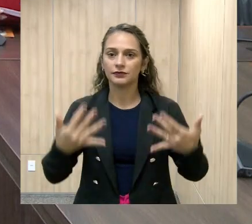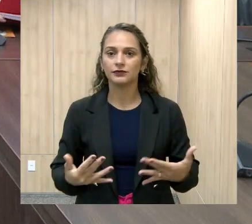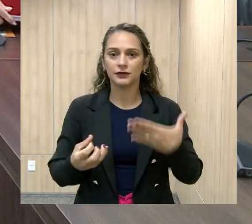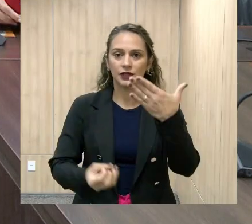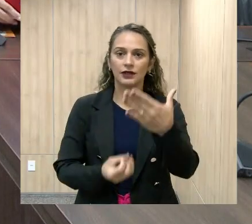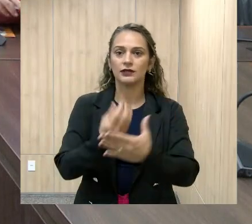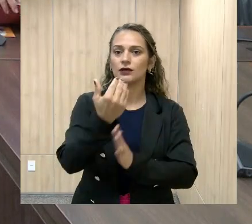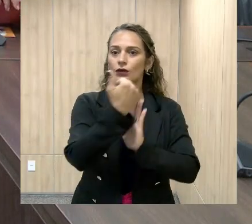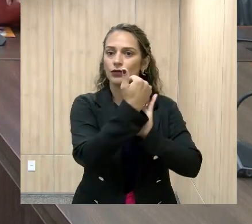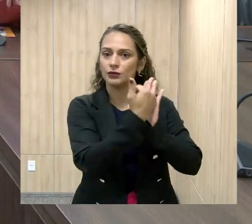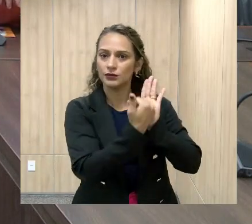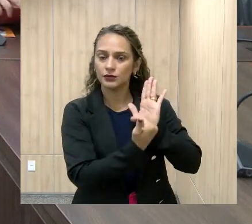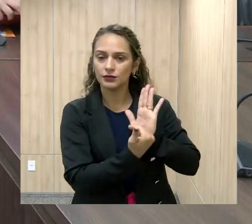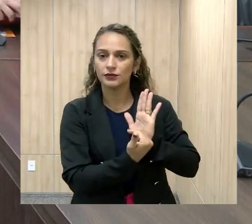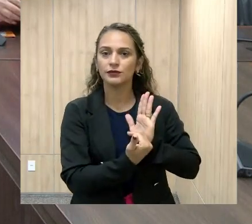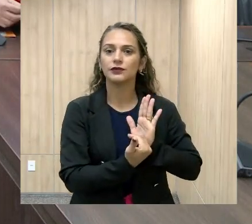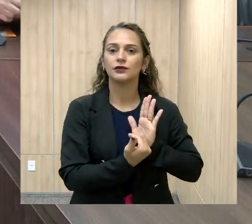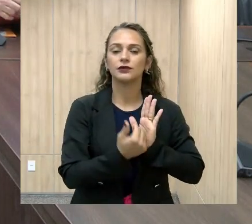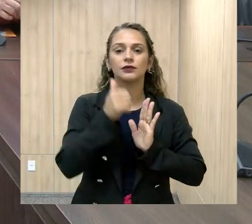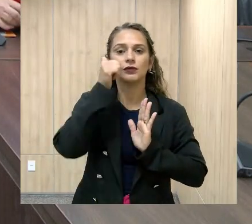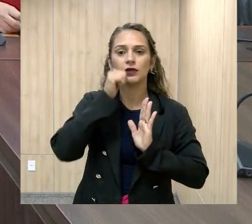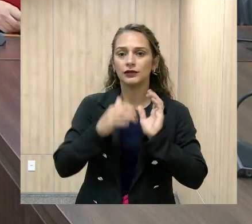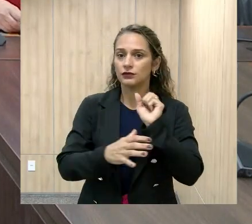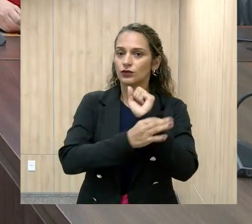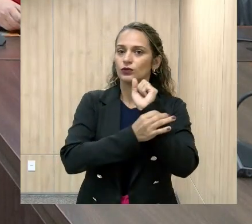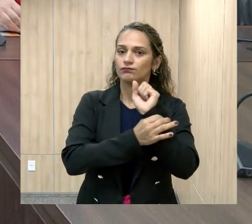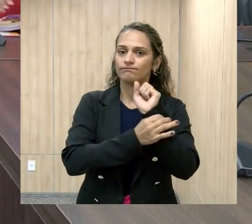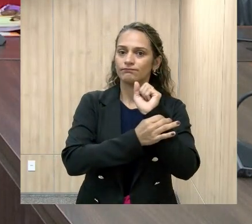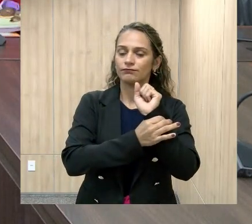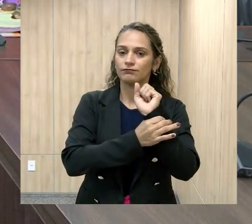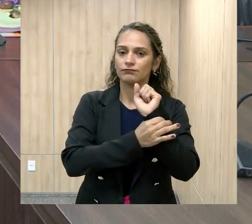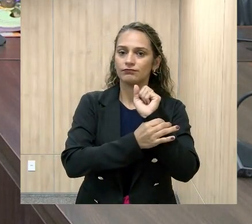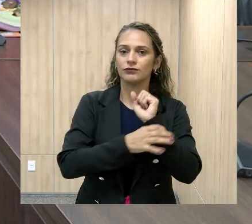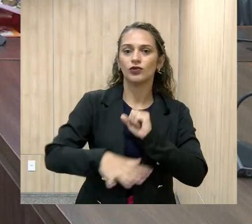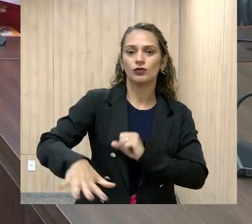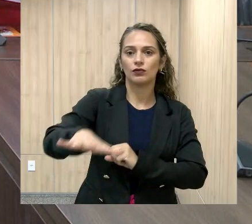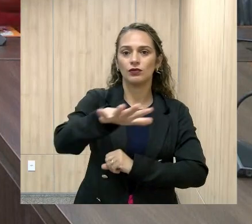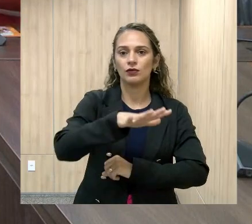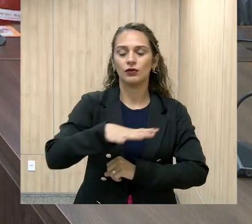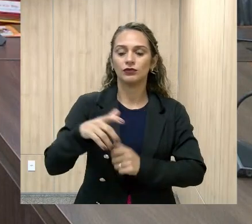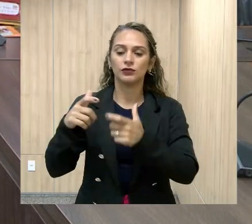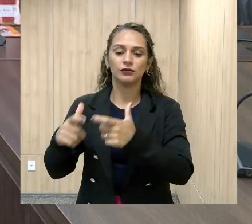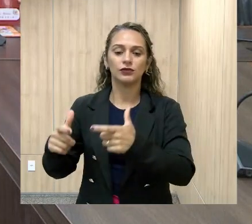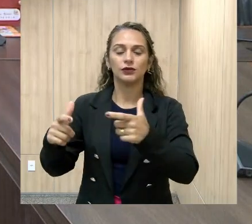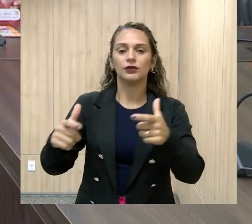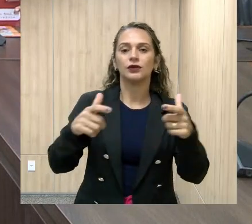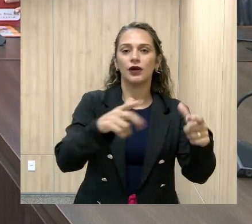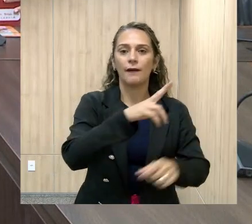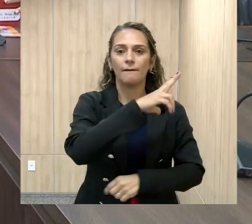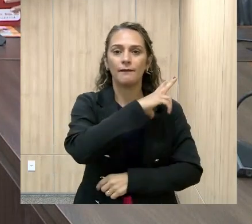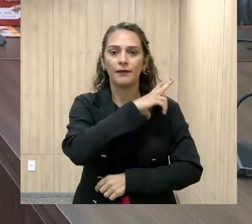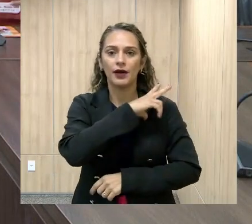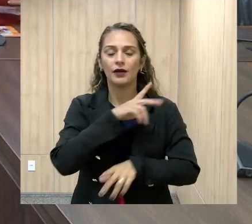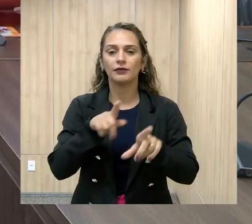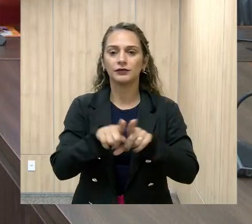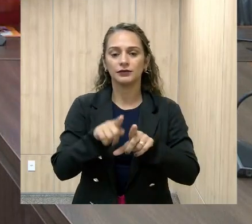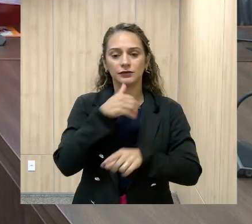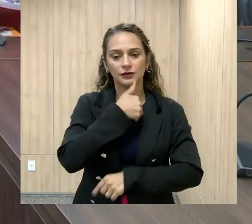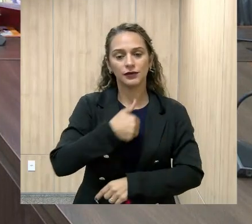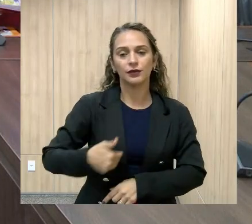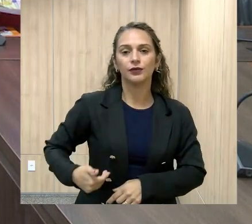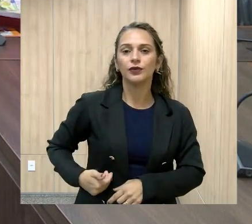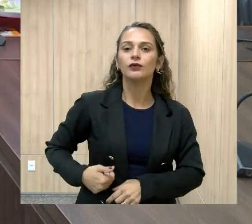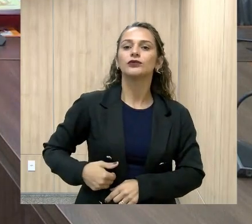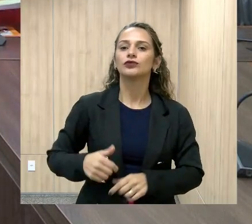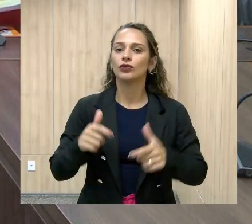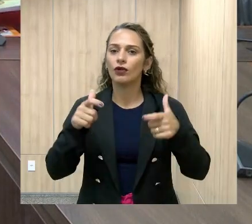dispõe sobre a criação do protocolo de mulher segura no âmbito dos espaços públicos e privados de lazer